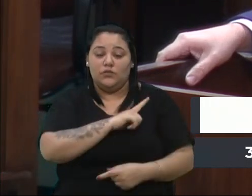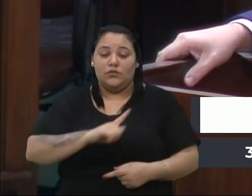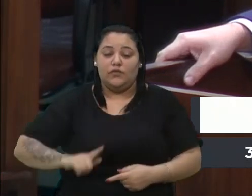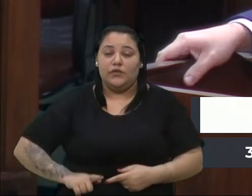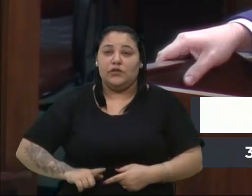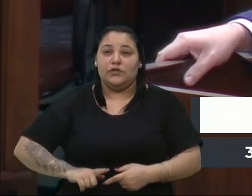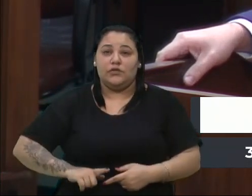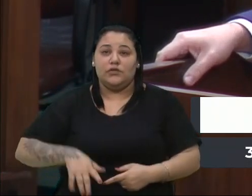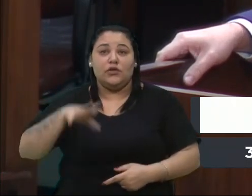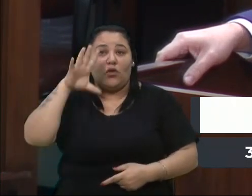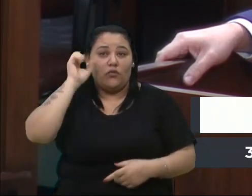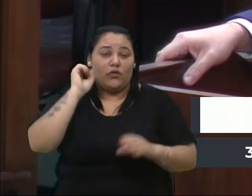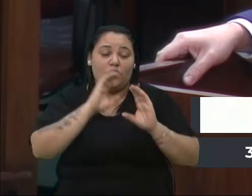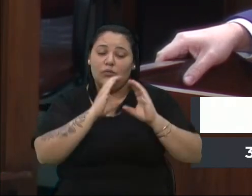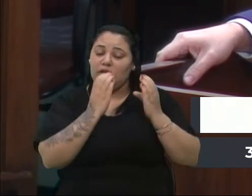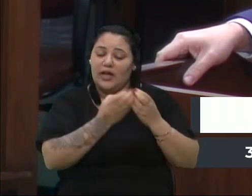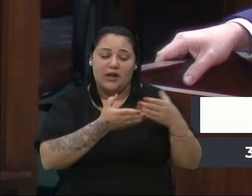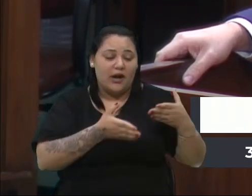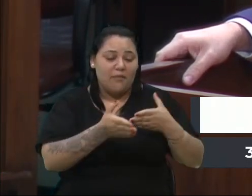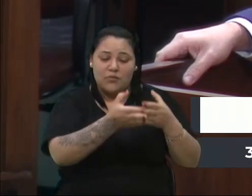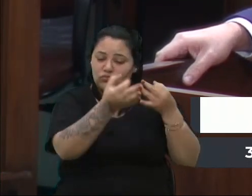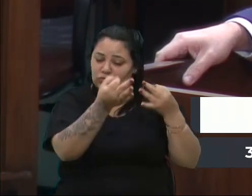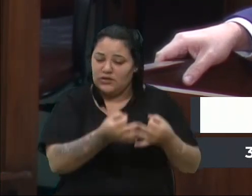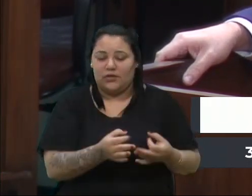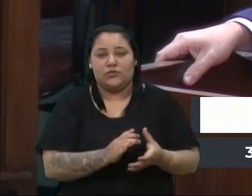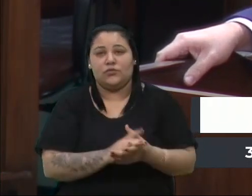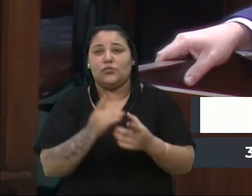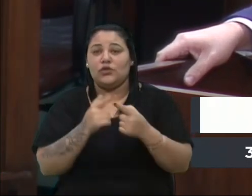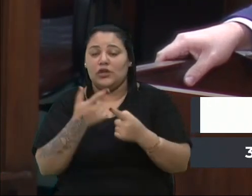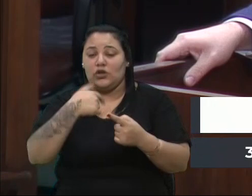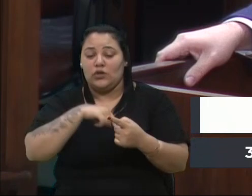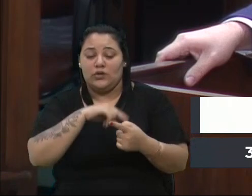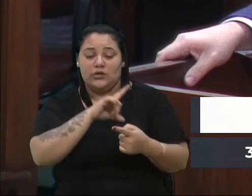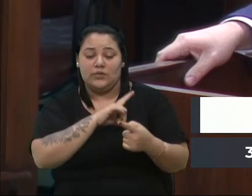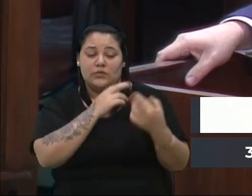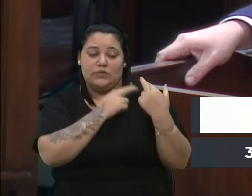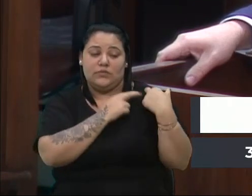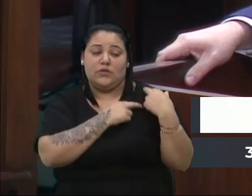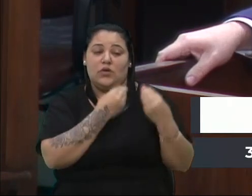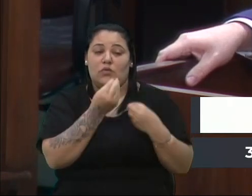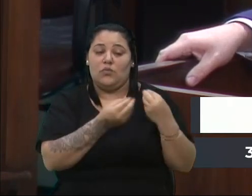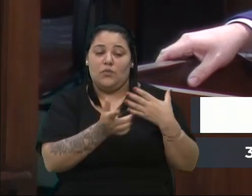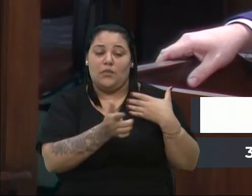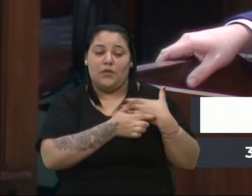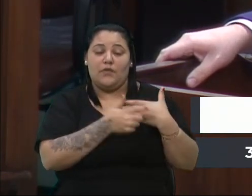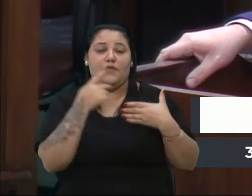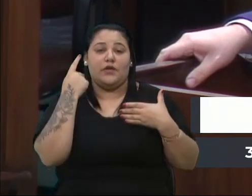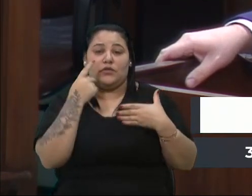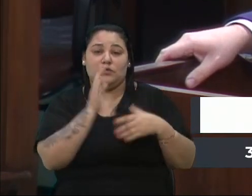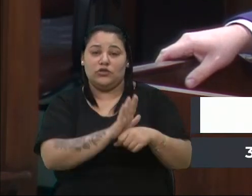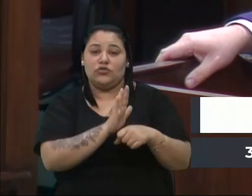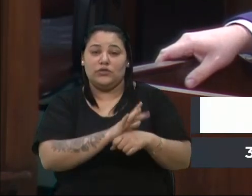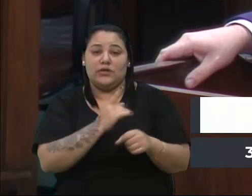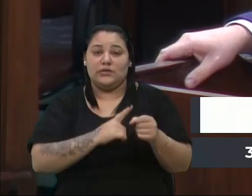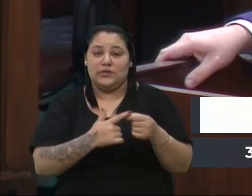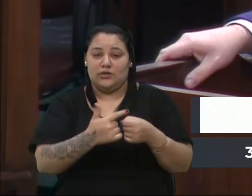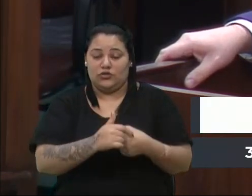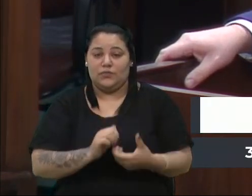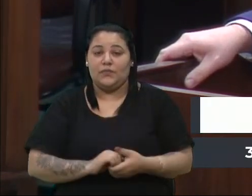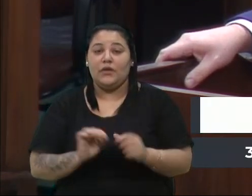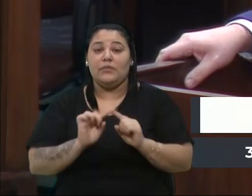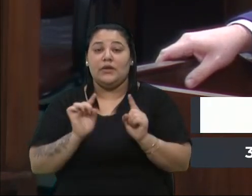está no caminho certo. Todos nós temos a responsabilidade, como vereadores, de ajudar a nossa cidade. Mas,